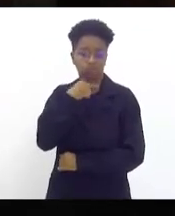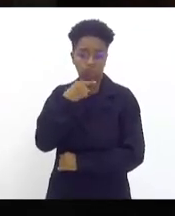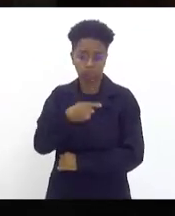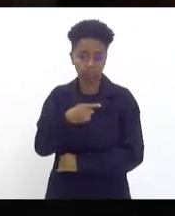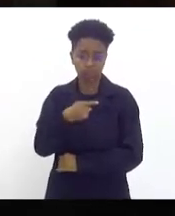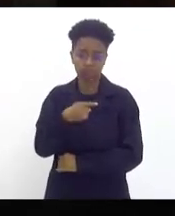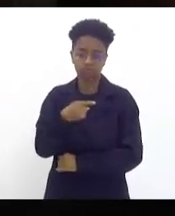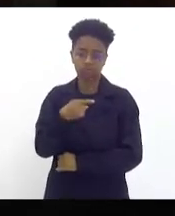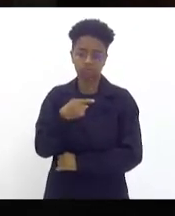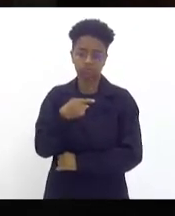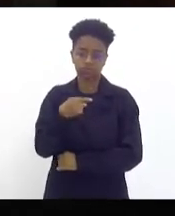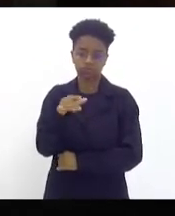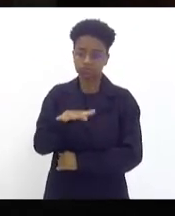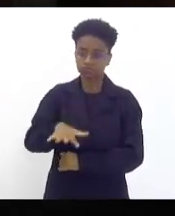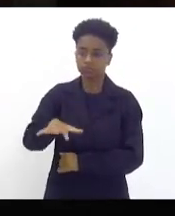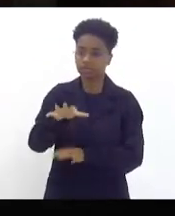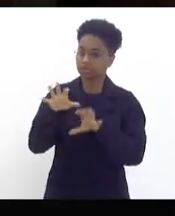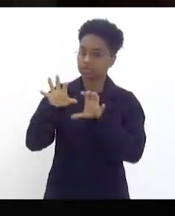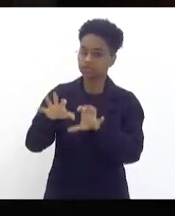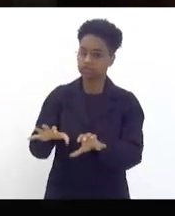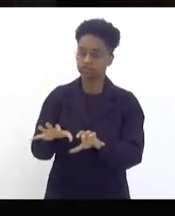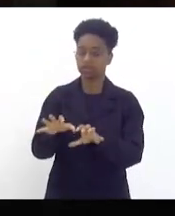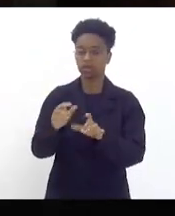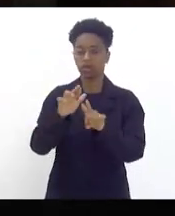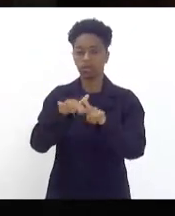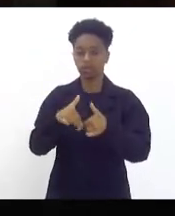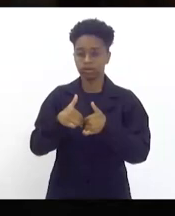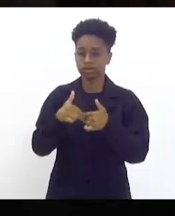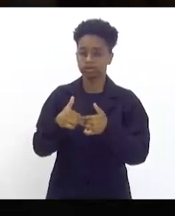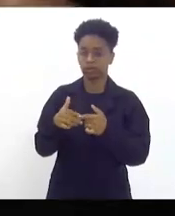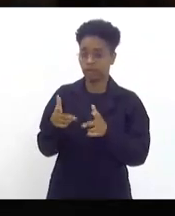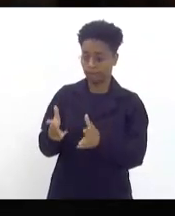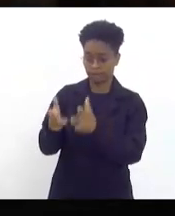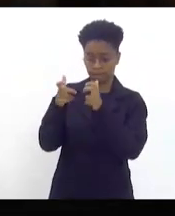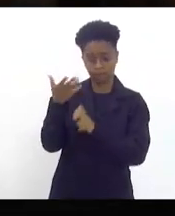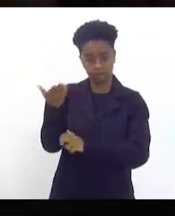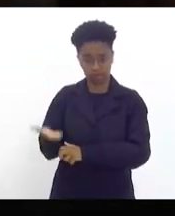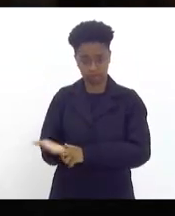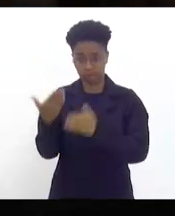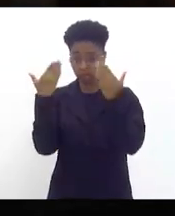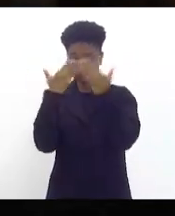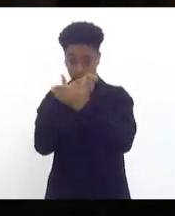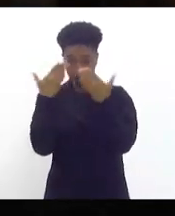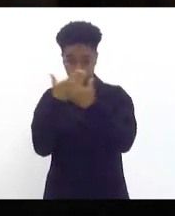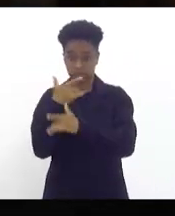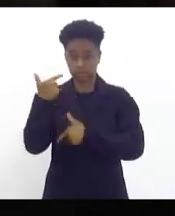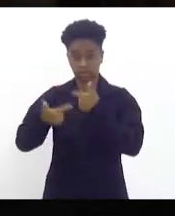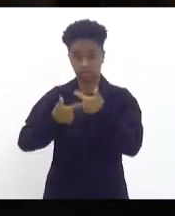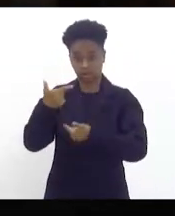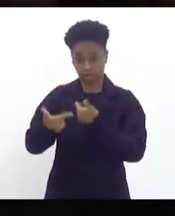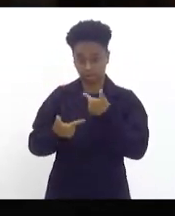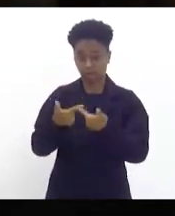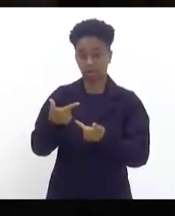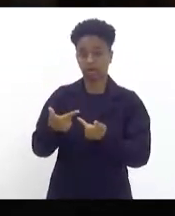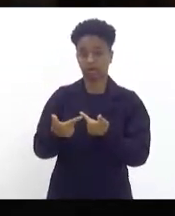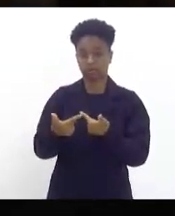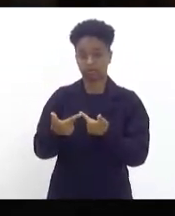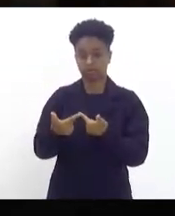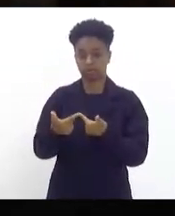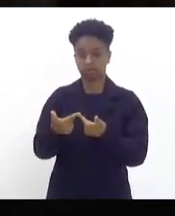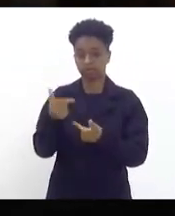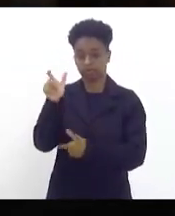neste nesta situação através do reconhecimento um da invisibilidade do trabalho